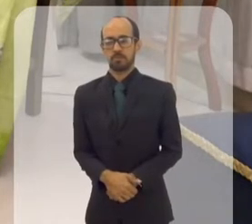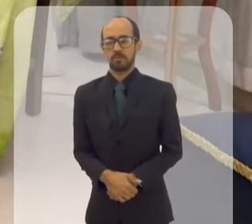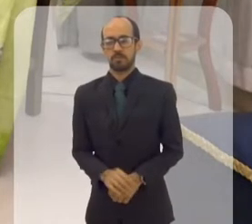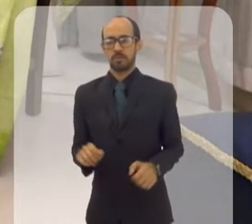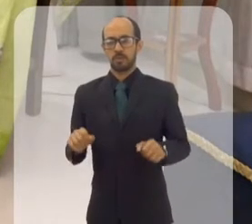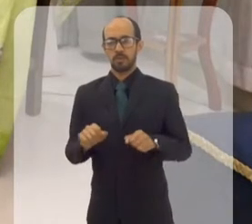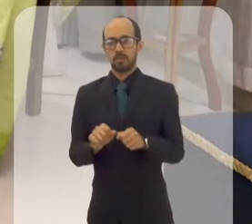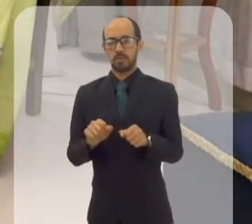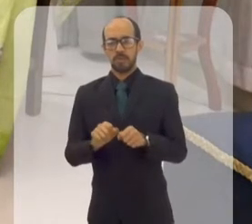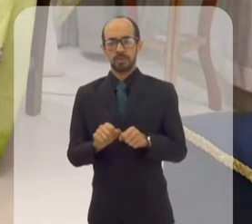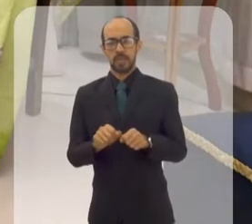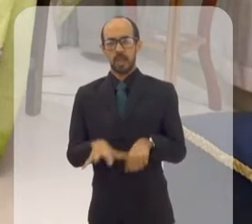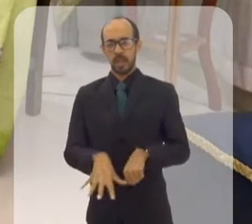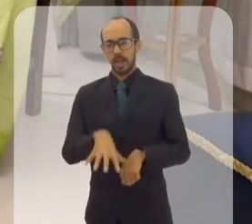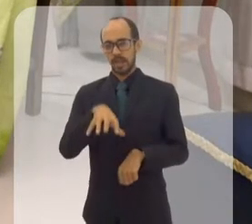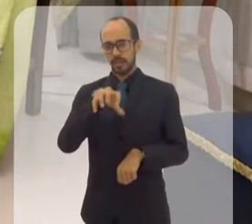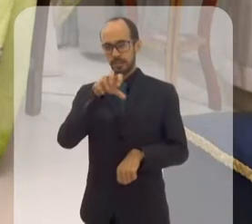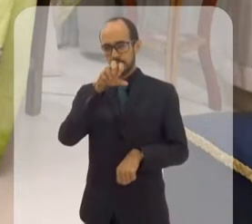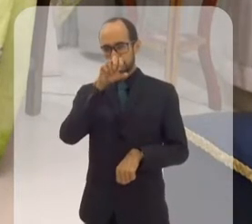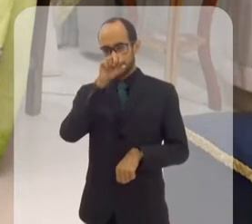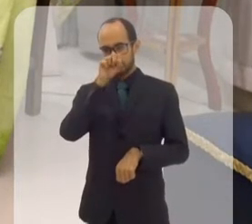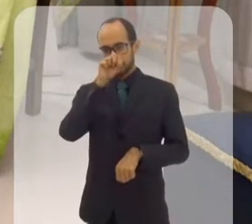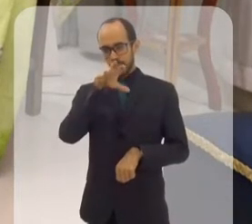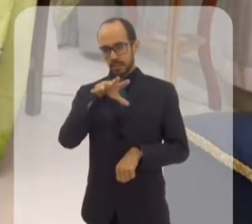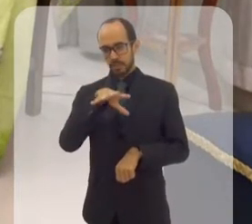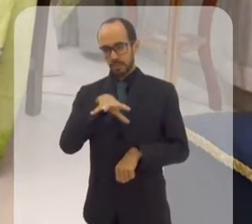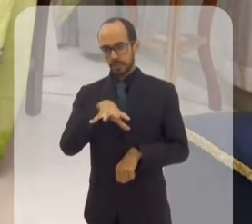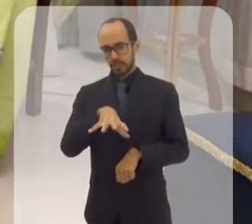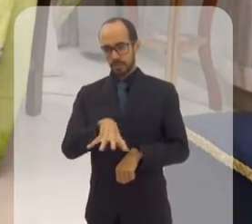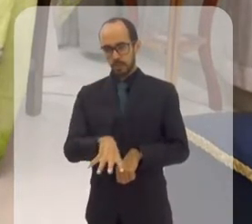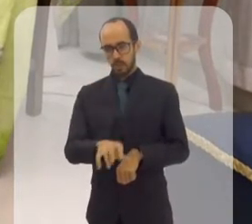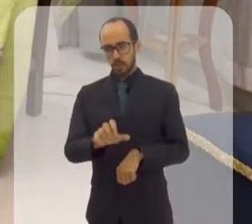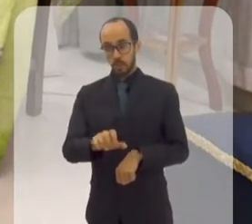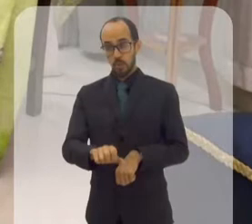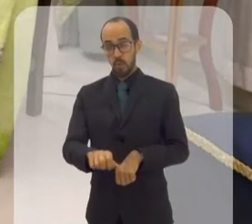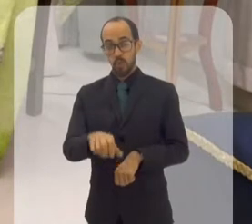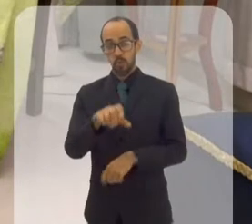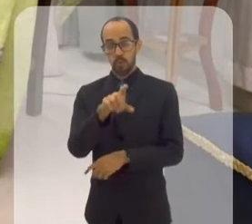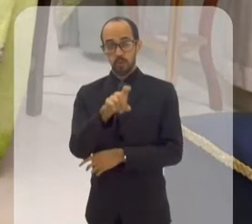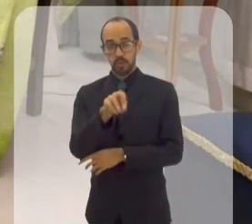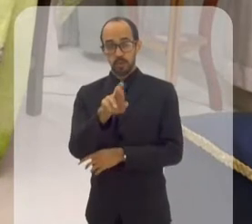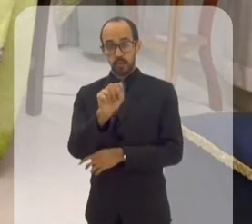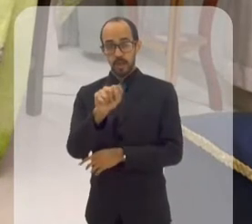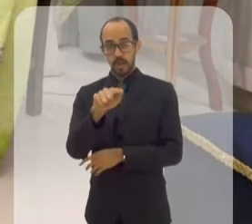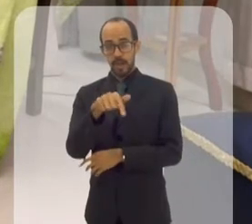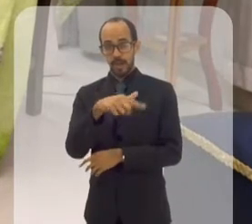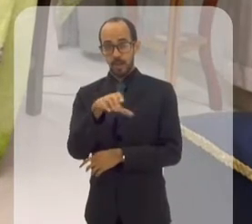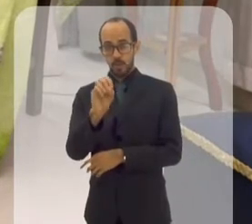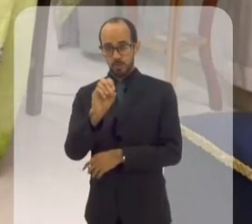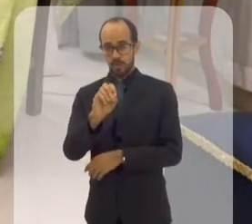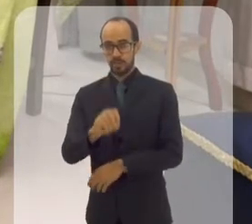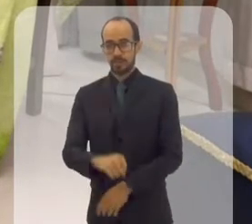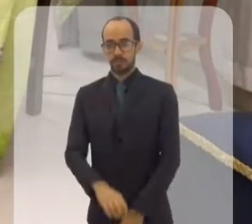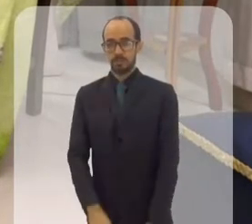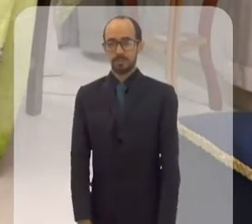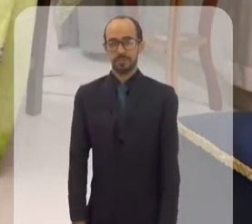Vou fazer o Ujjayi Pranayama, ou seja, a respiração do dragão. Tá?